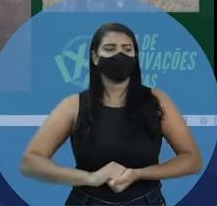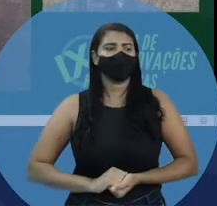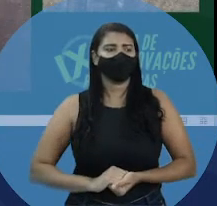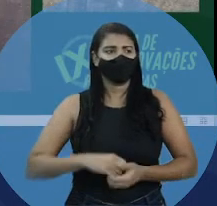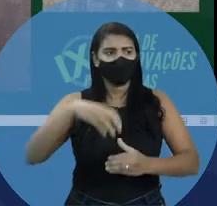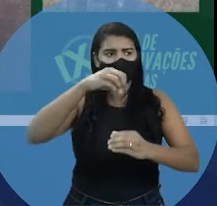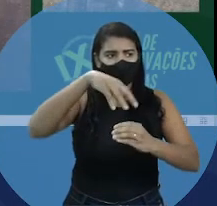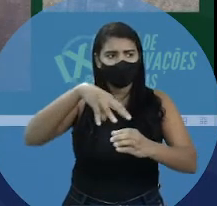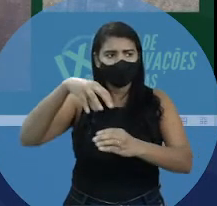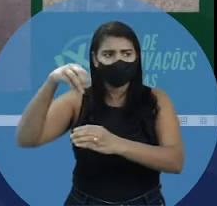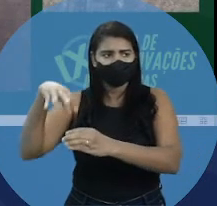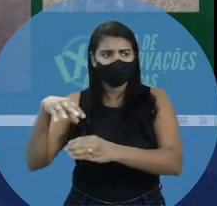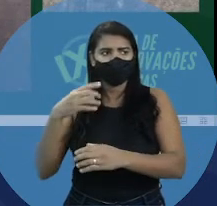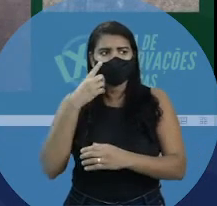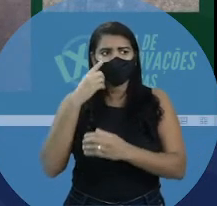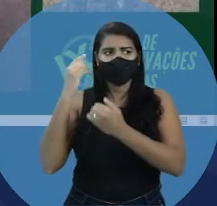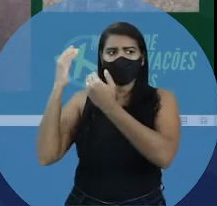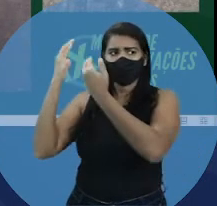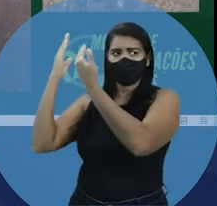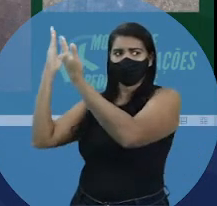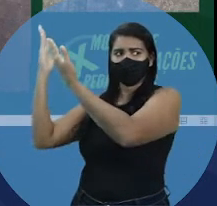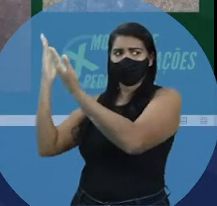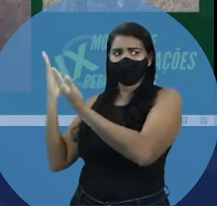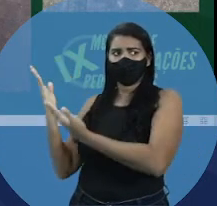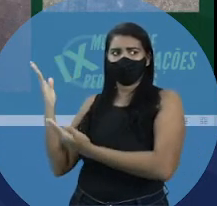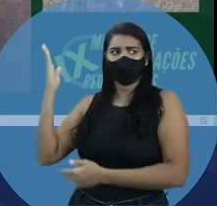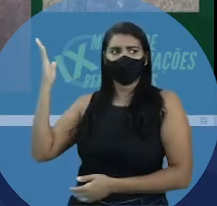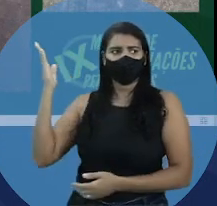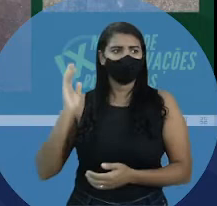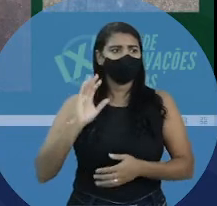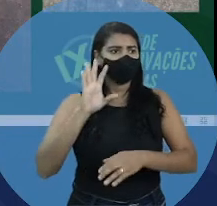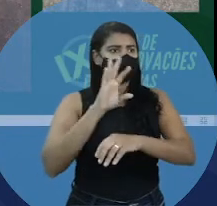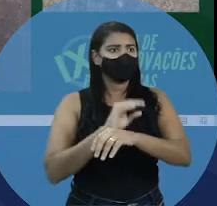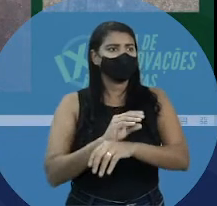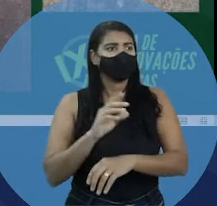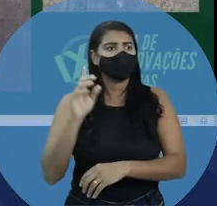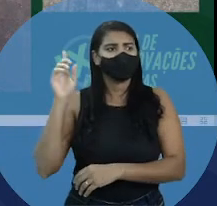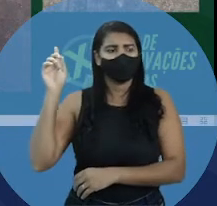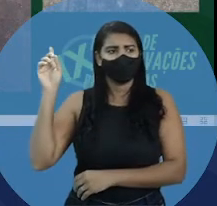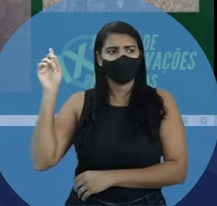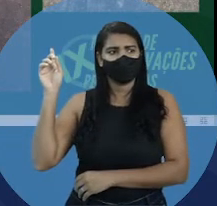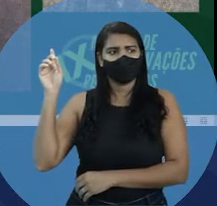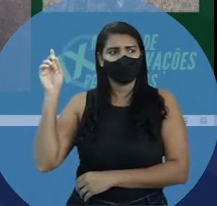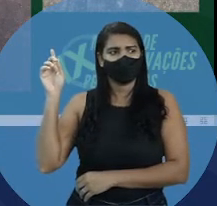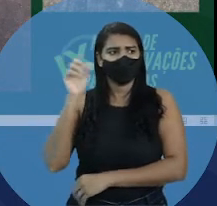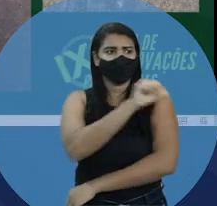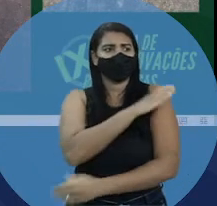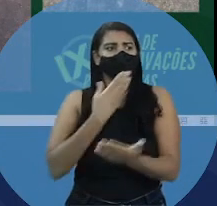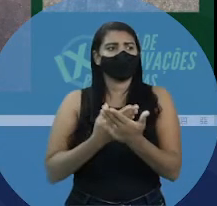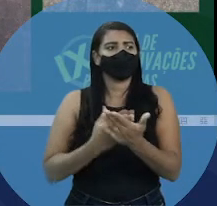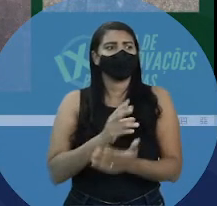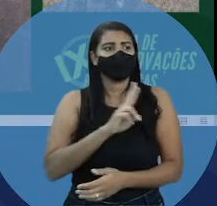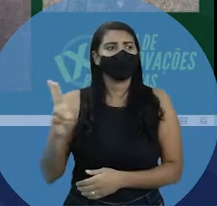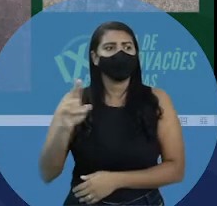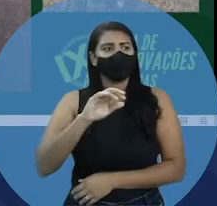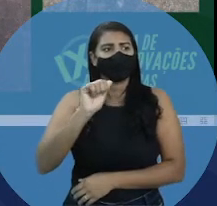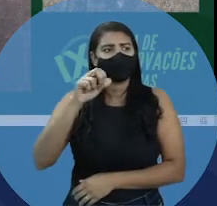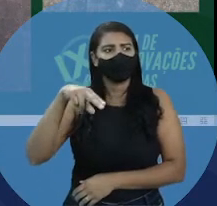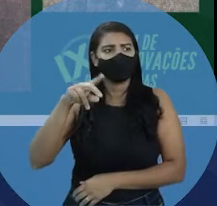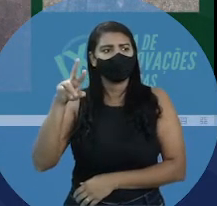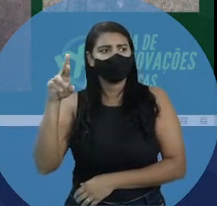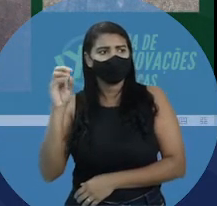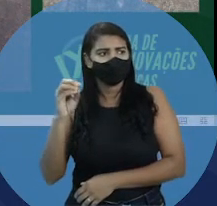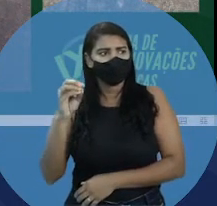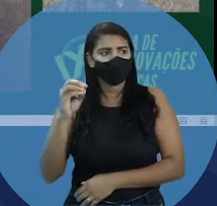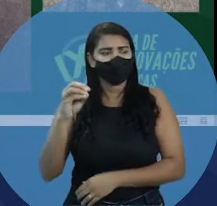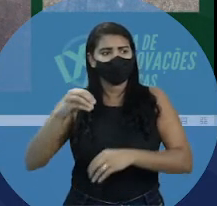Então, como vocês podem ver, nessa primeira figura, temos o aluno André, colocando a areia